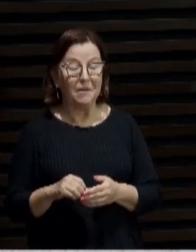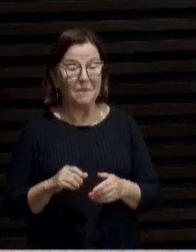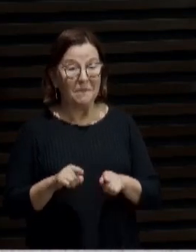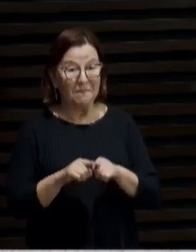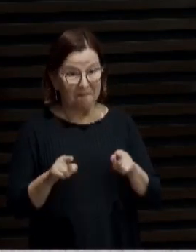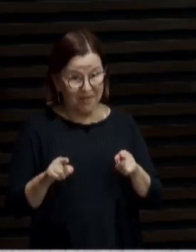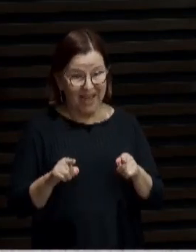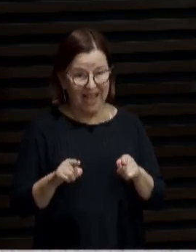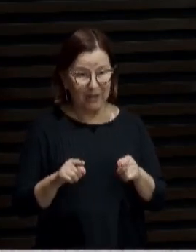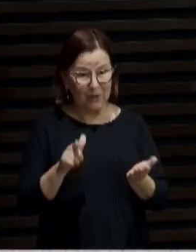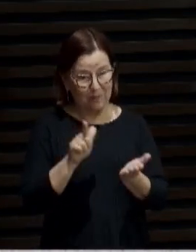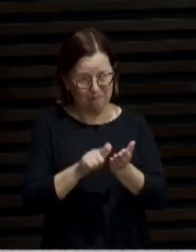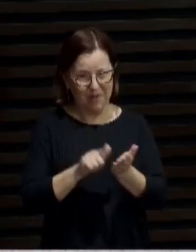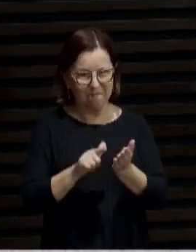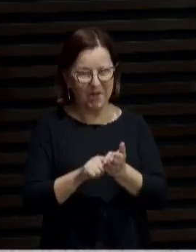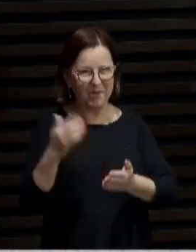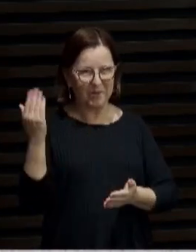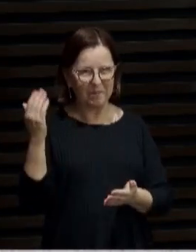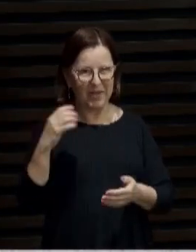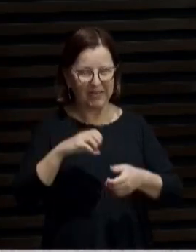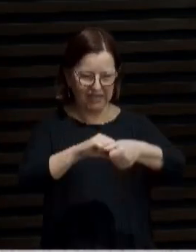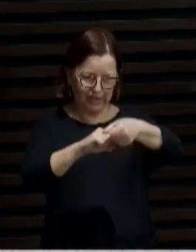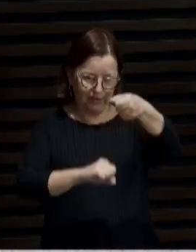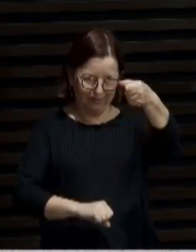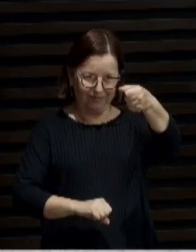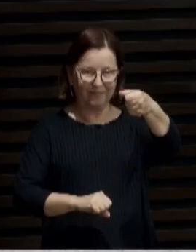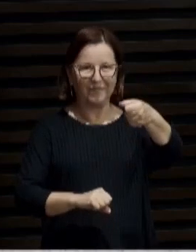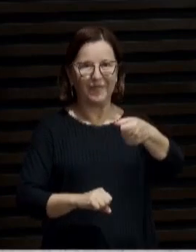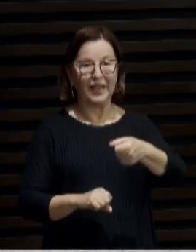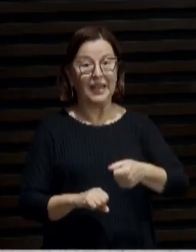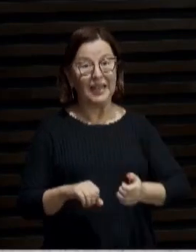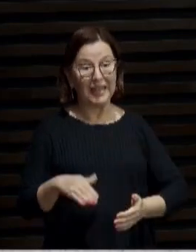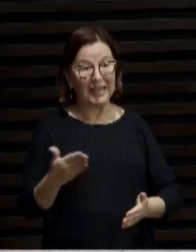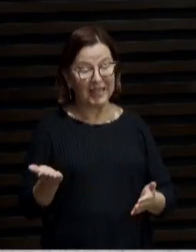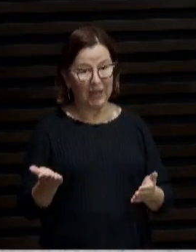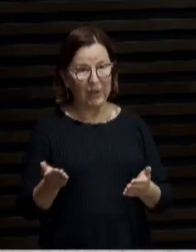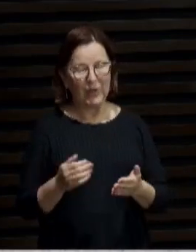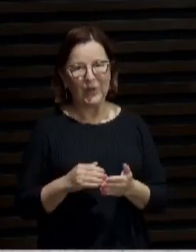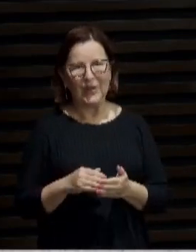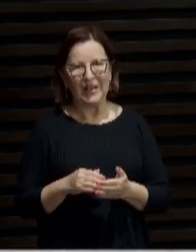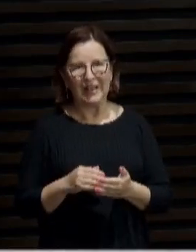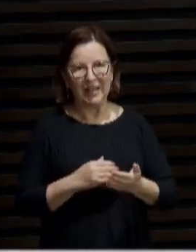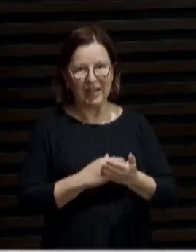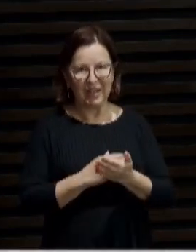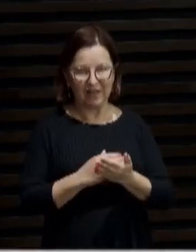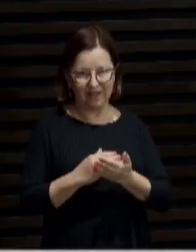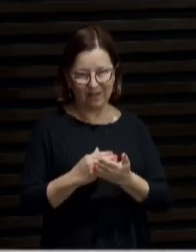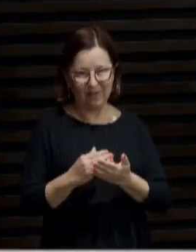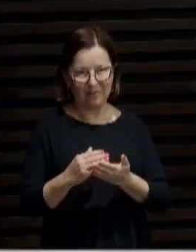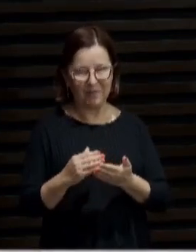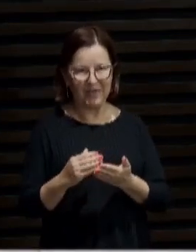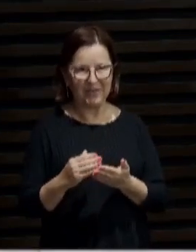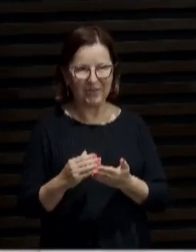usado naquela época, né? Ela passou a produzir o seu próprio material que poderia ser utilizado como papel, né?